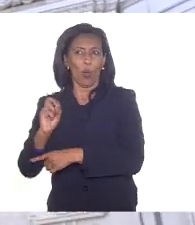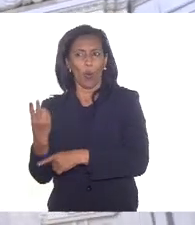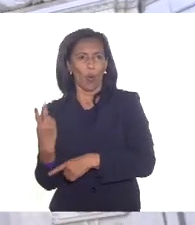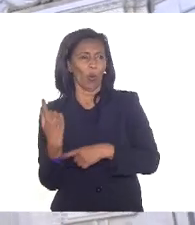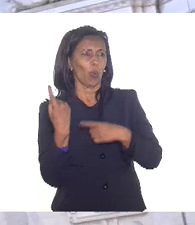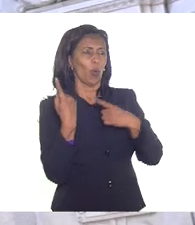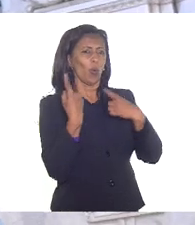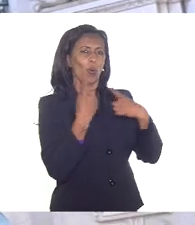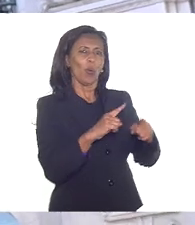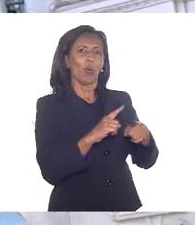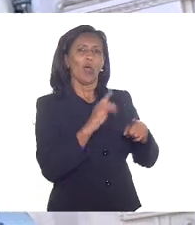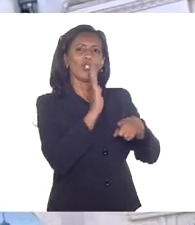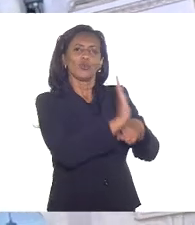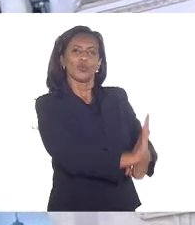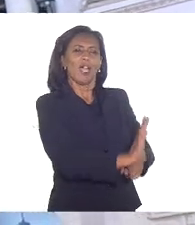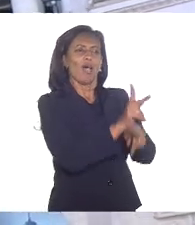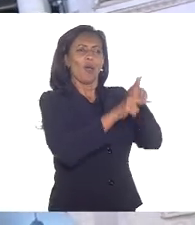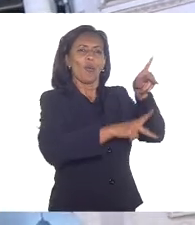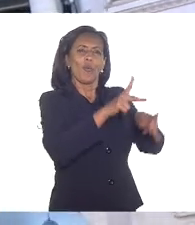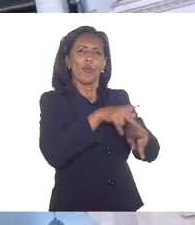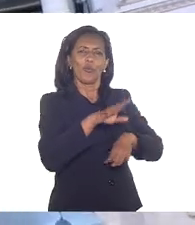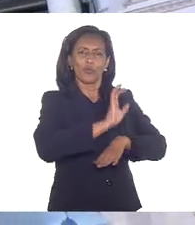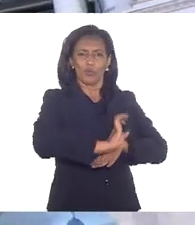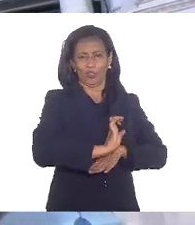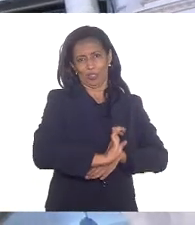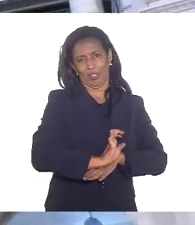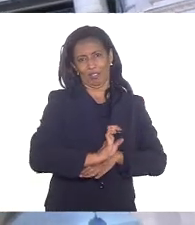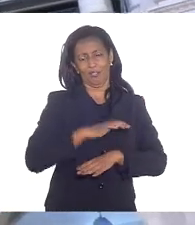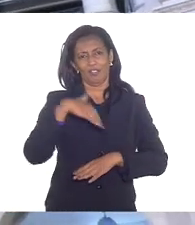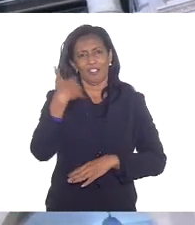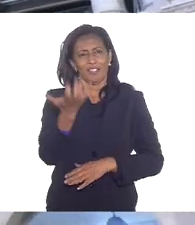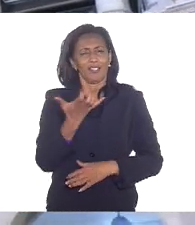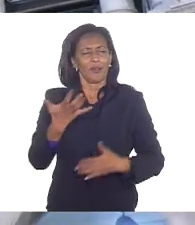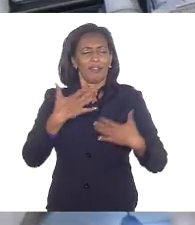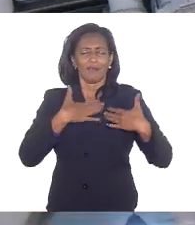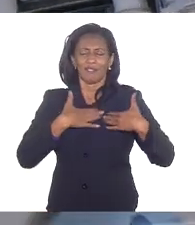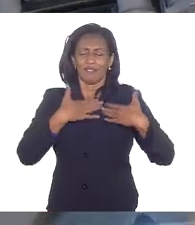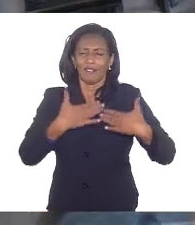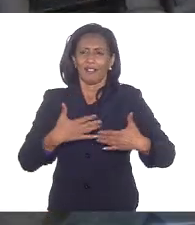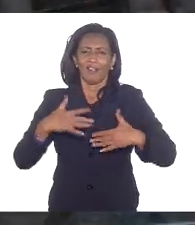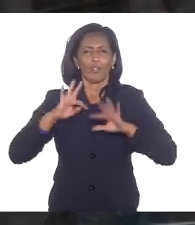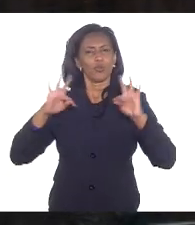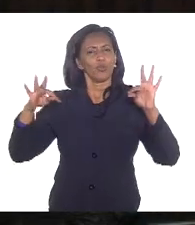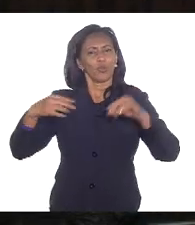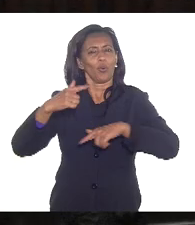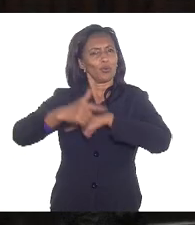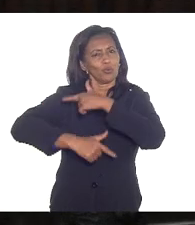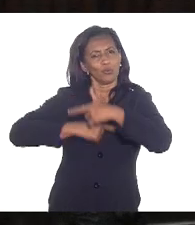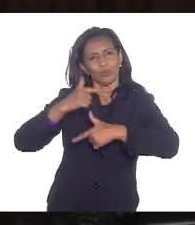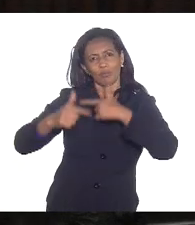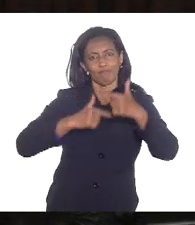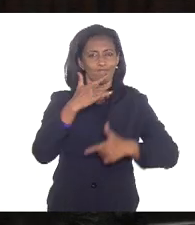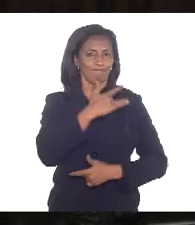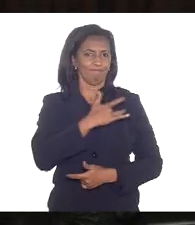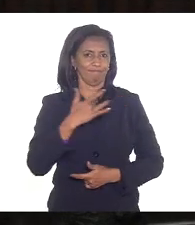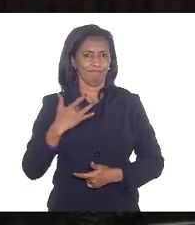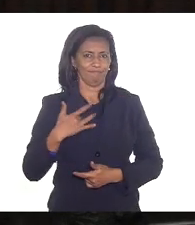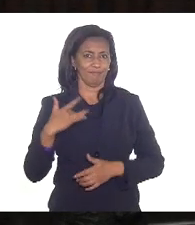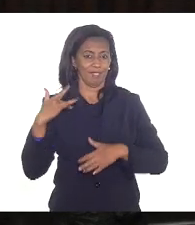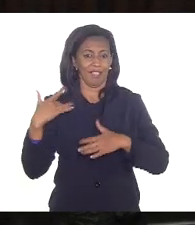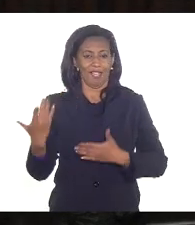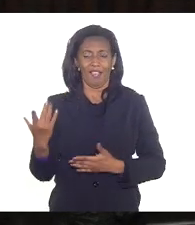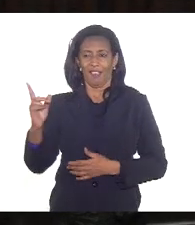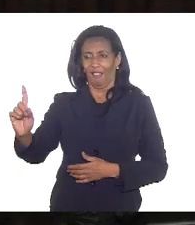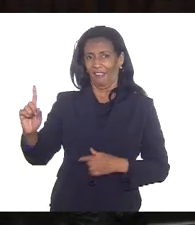defesa do Povo deste estado e eu quero saudar aqui os servidores da área da saúde veja